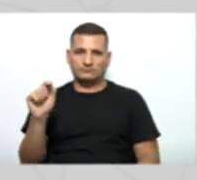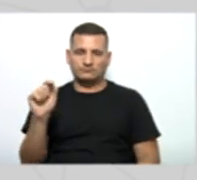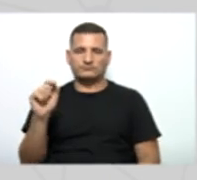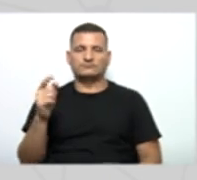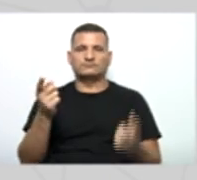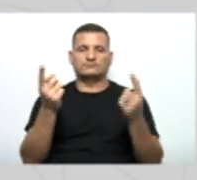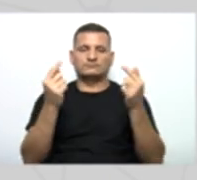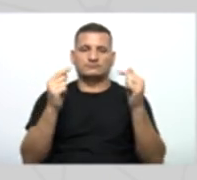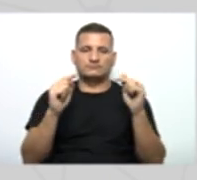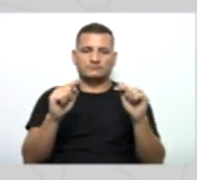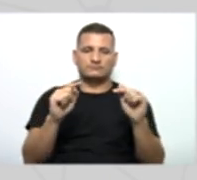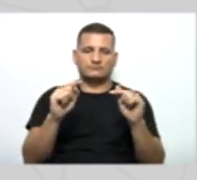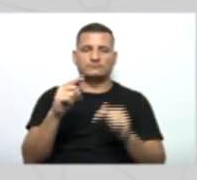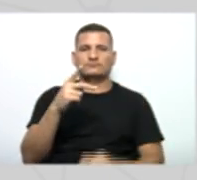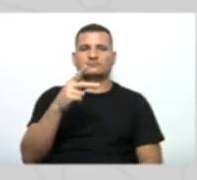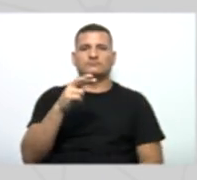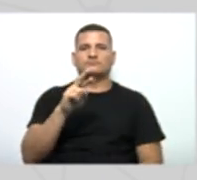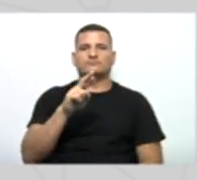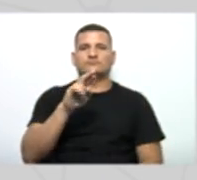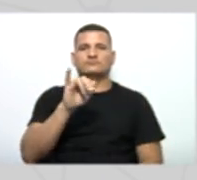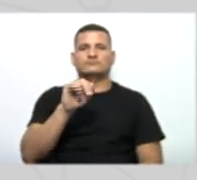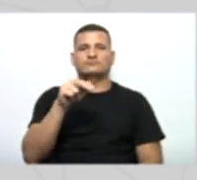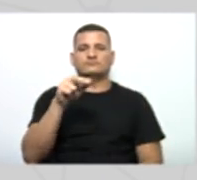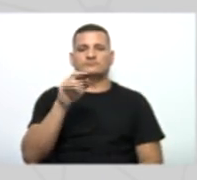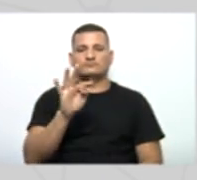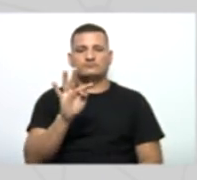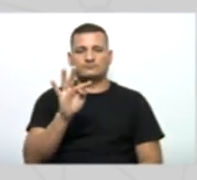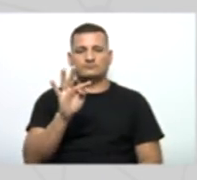quê? Olha o print, lá dentro do def.